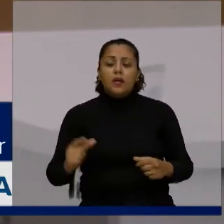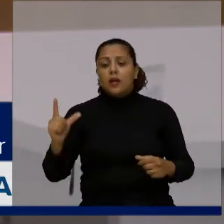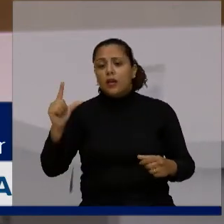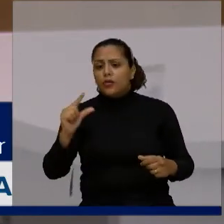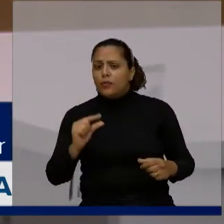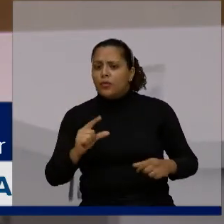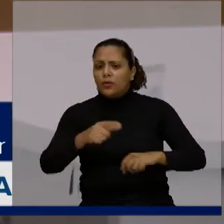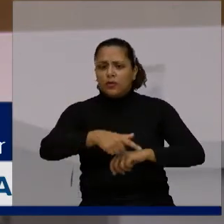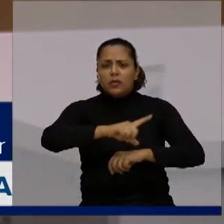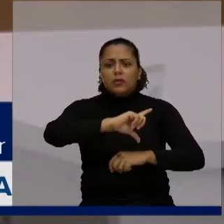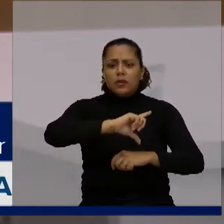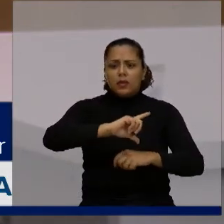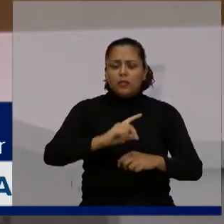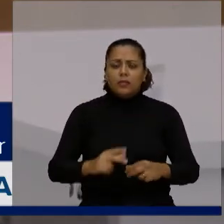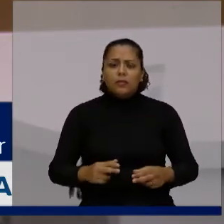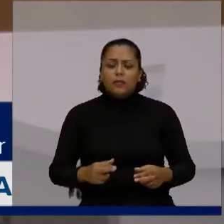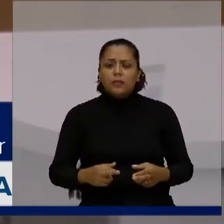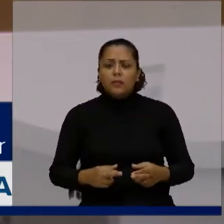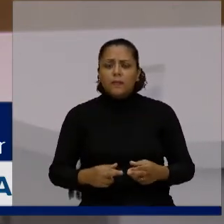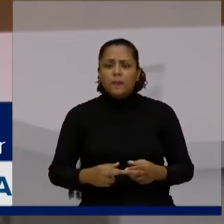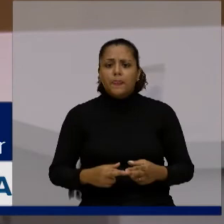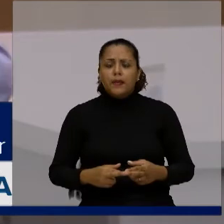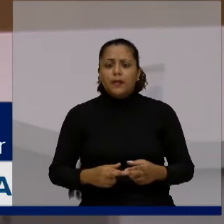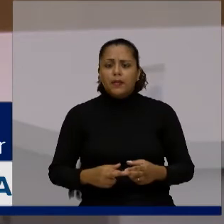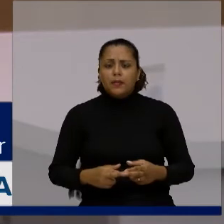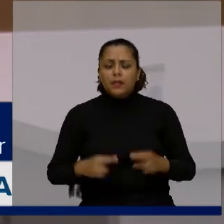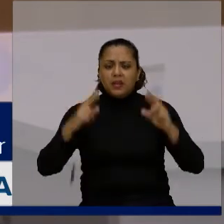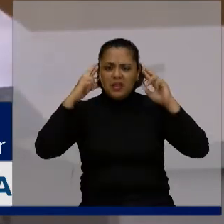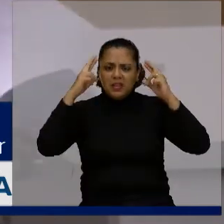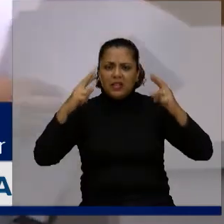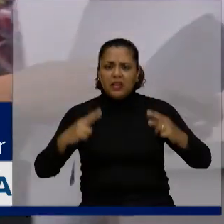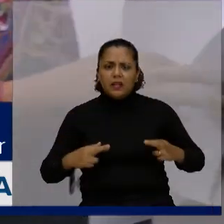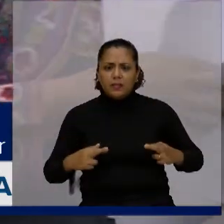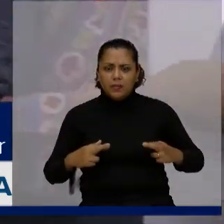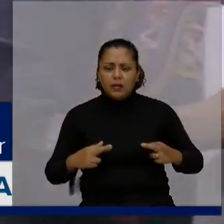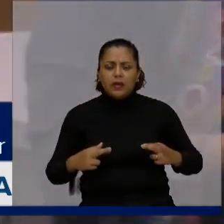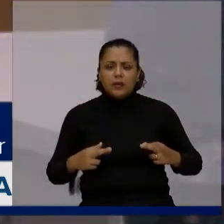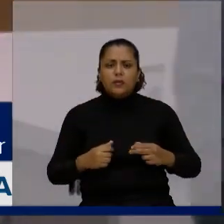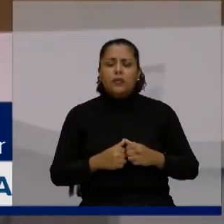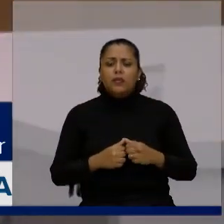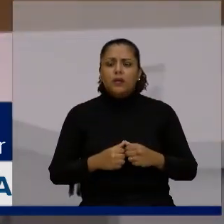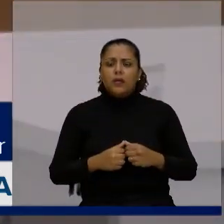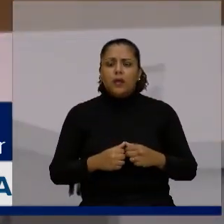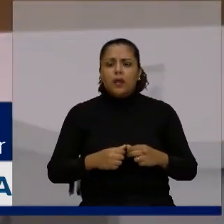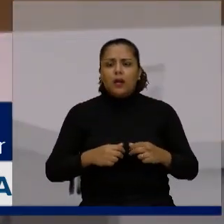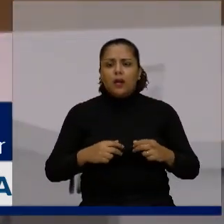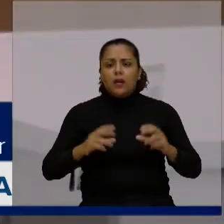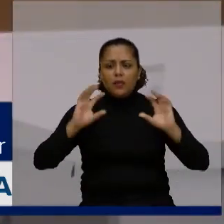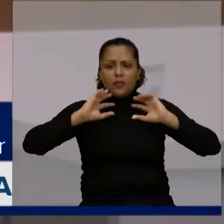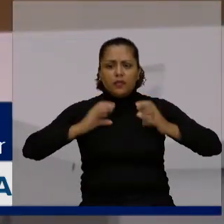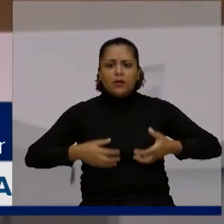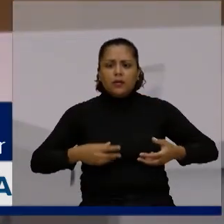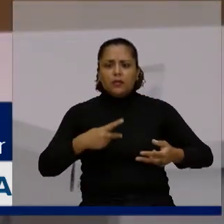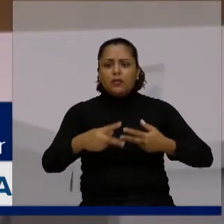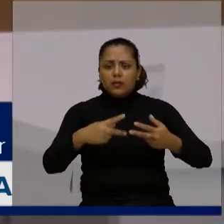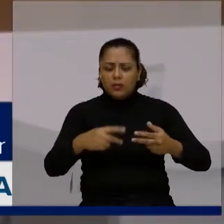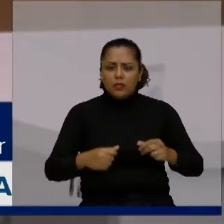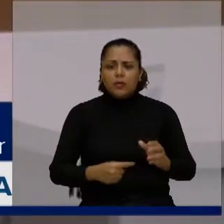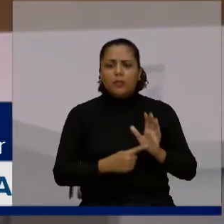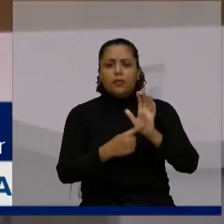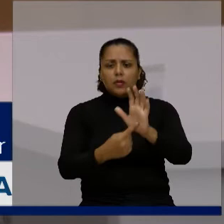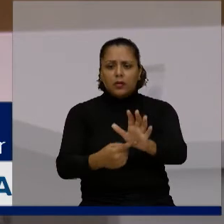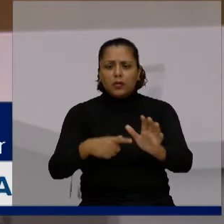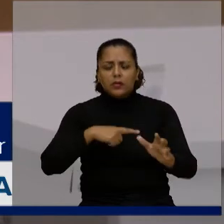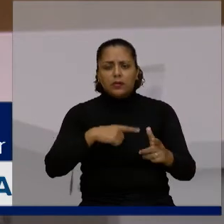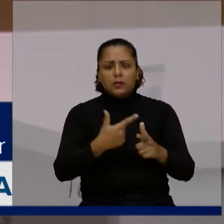respeito ao dinheiro do joseense. Não é questão de acusar o governo disso ou daquilo, é questão de diagnosticar que há um problema quando há